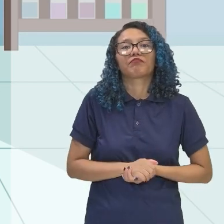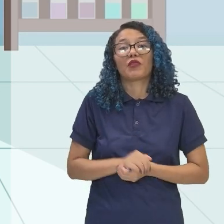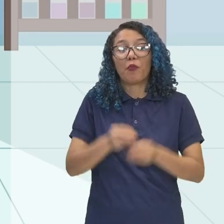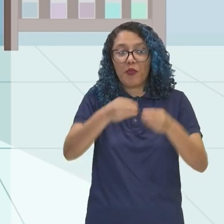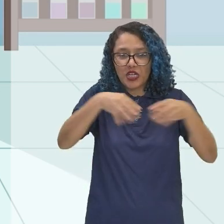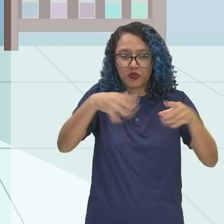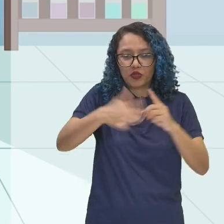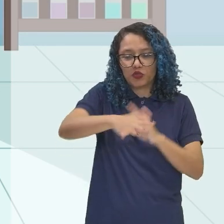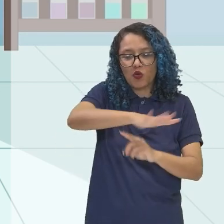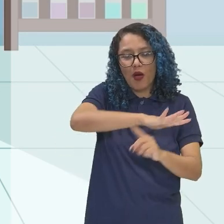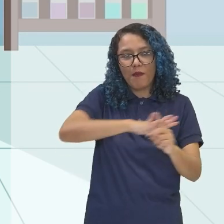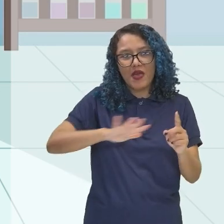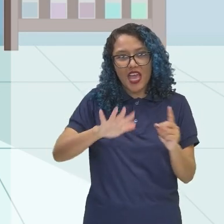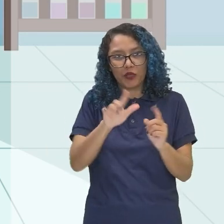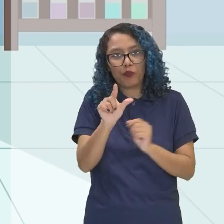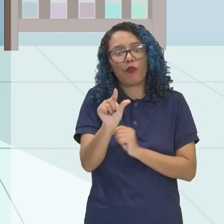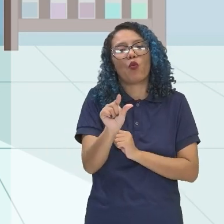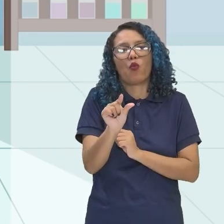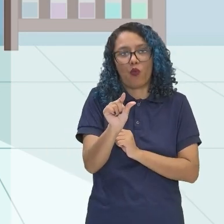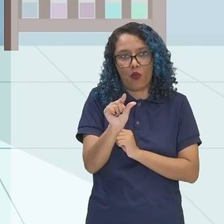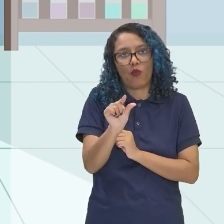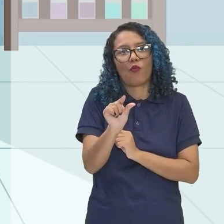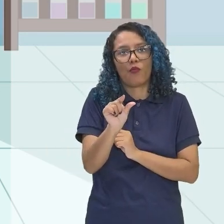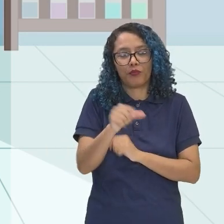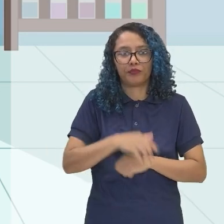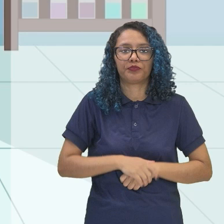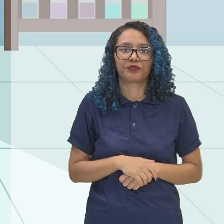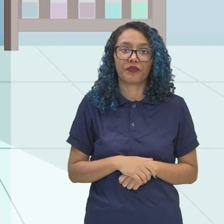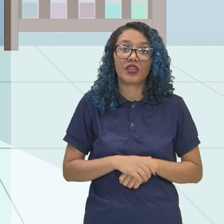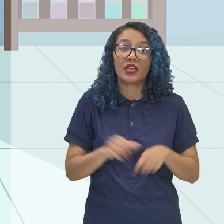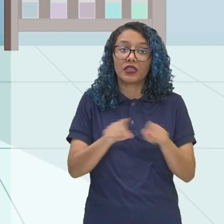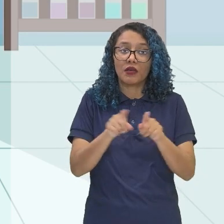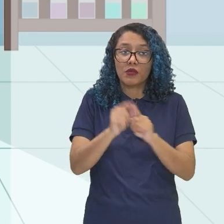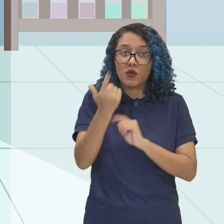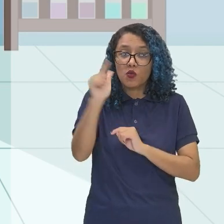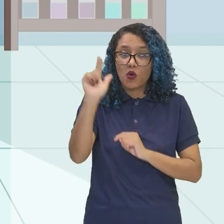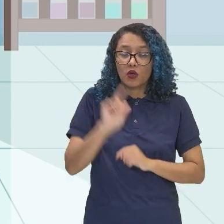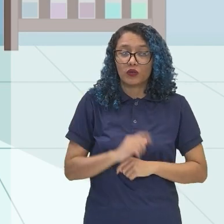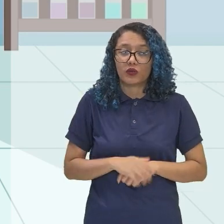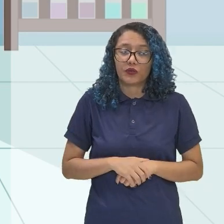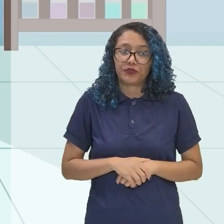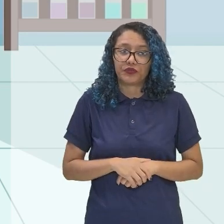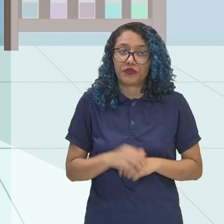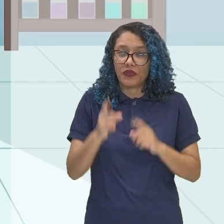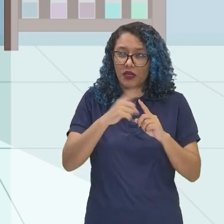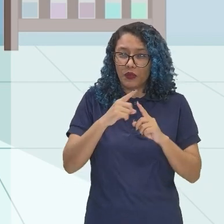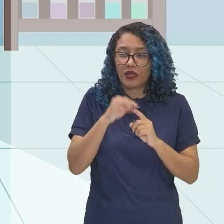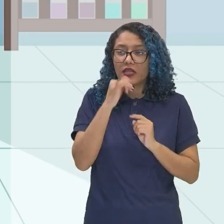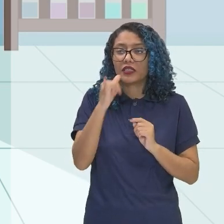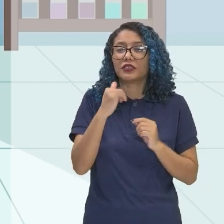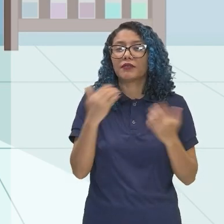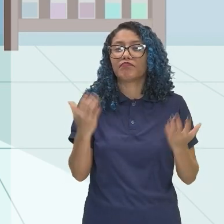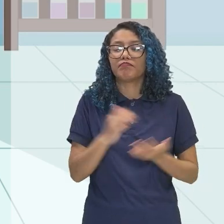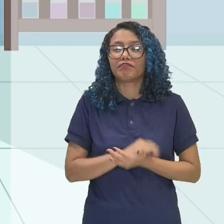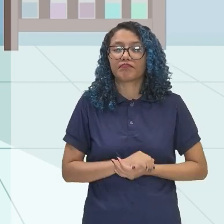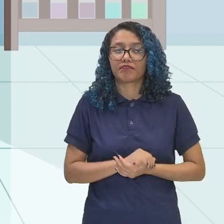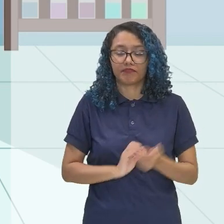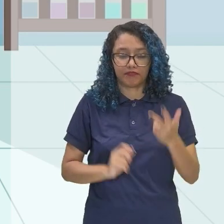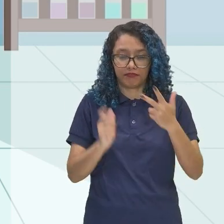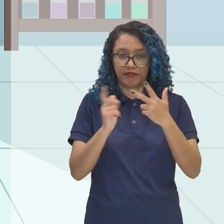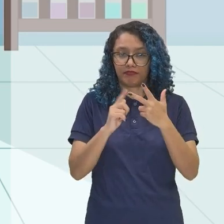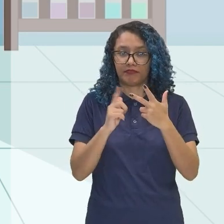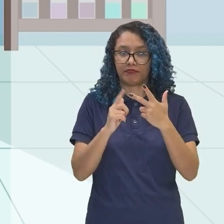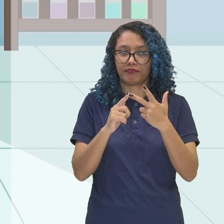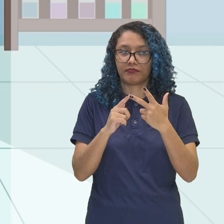ambiental. Outro tipo de energia também que está sendo muito utilizado é a